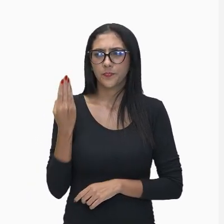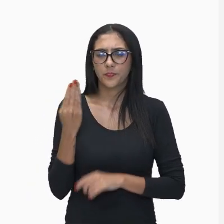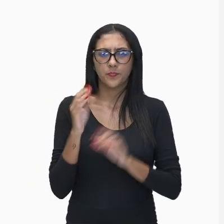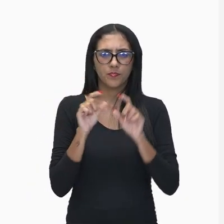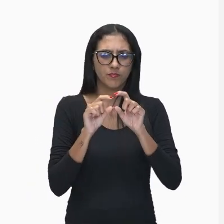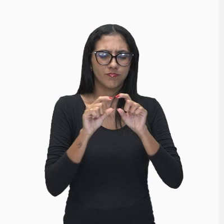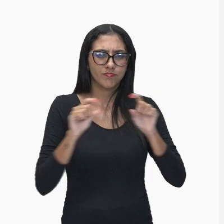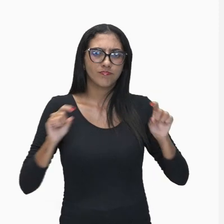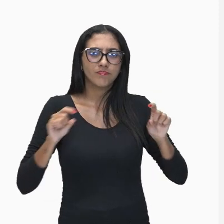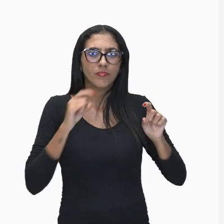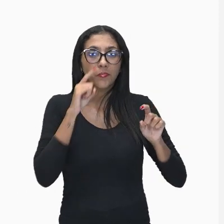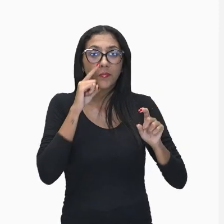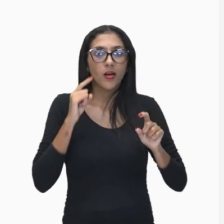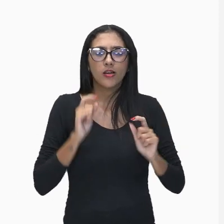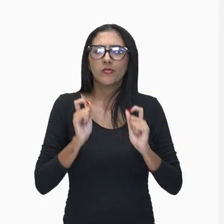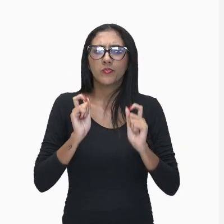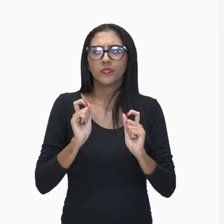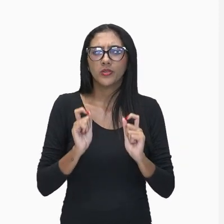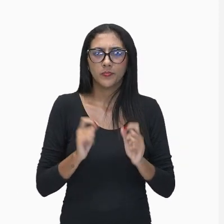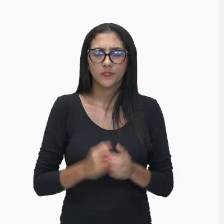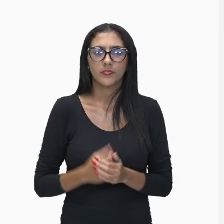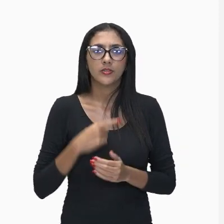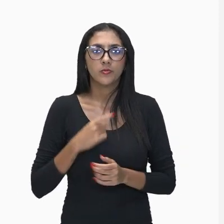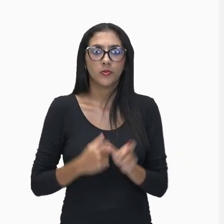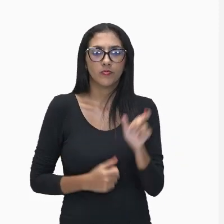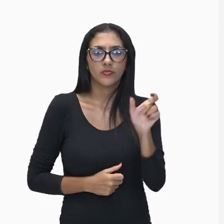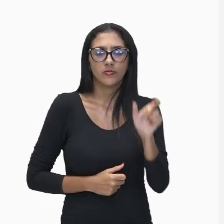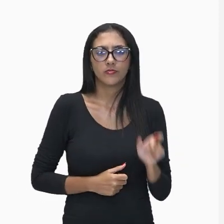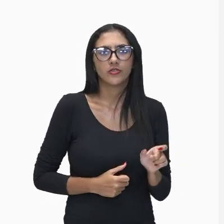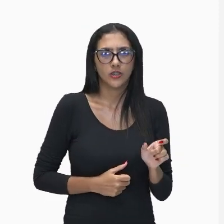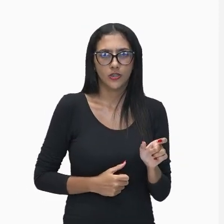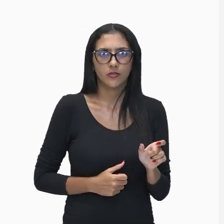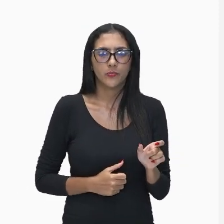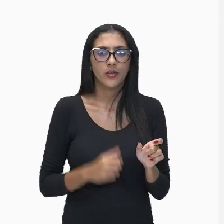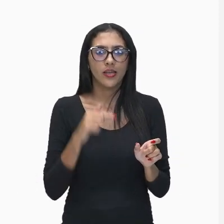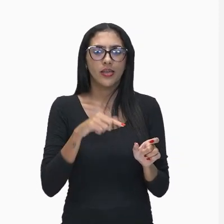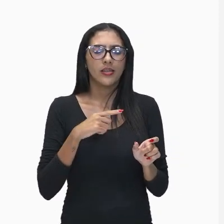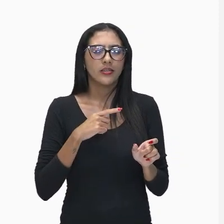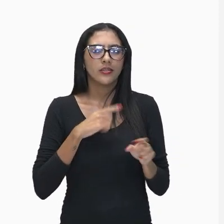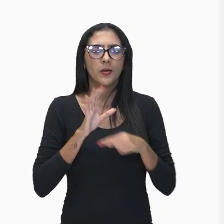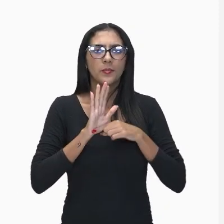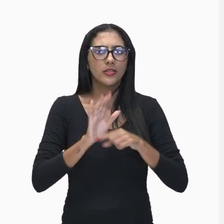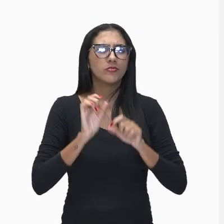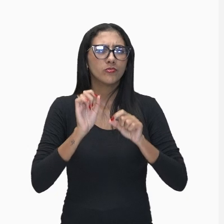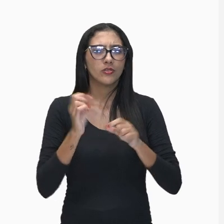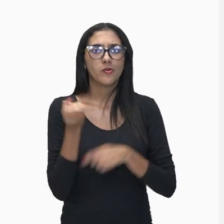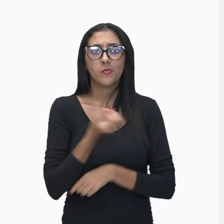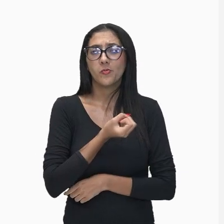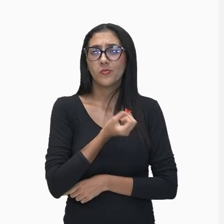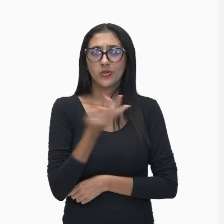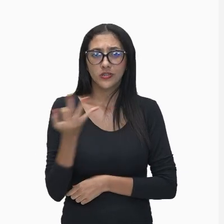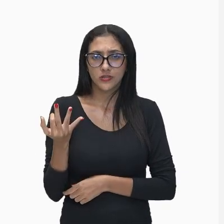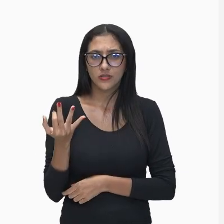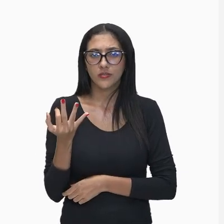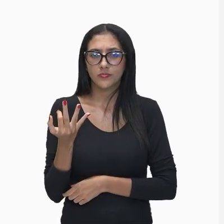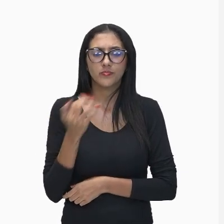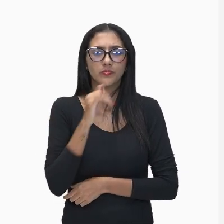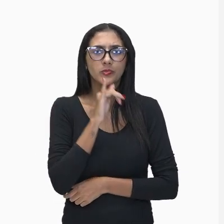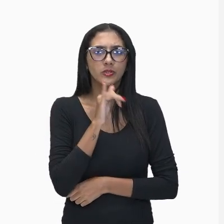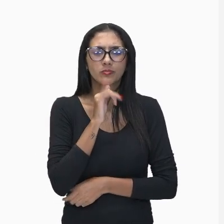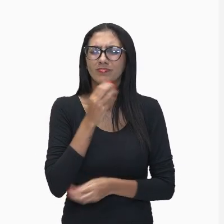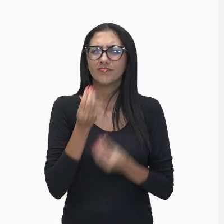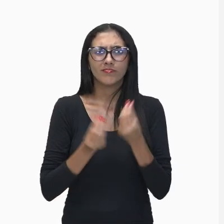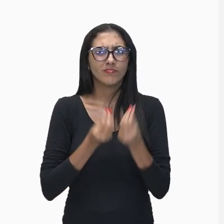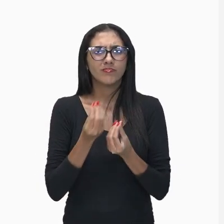um problema relacionado exatamente ao sujeito quando ele traz aí frações, números fracionários. Então, como é que nós